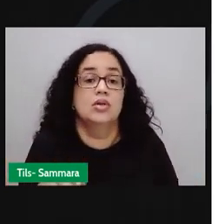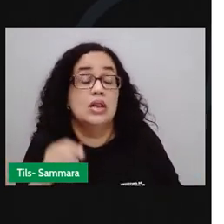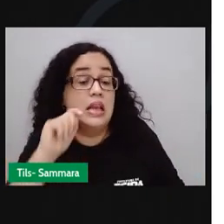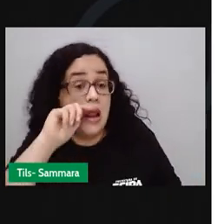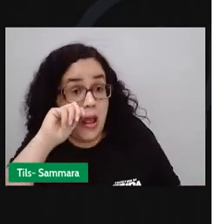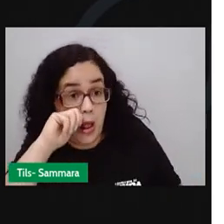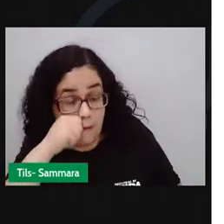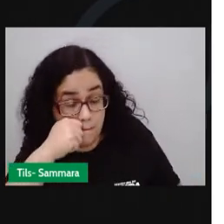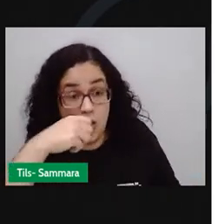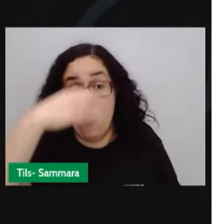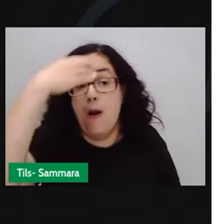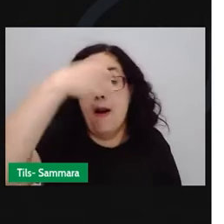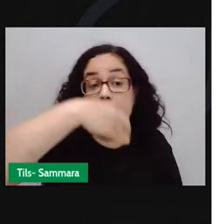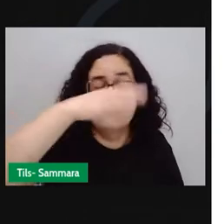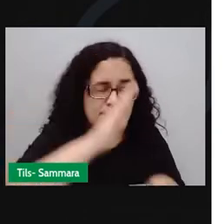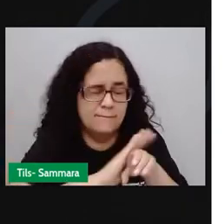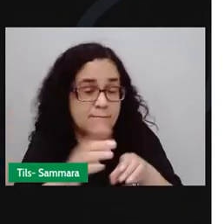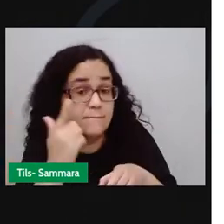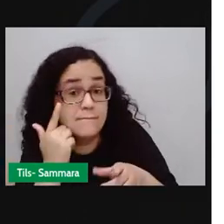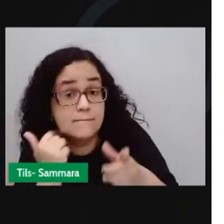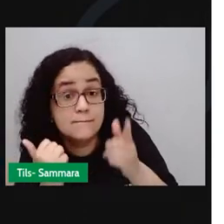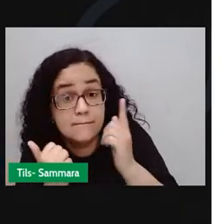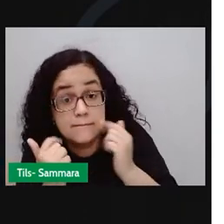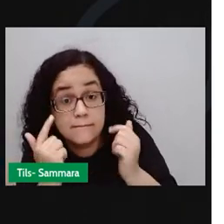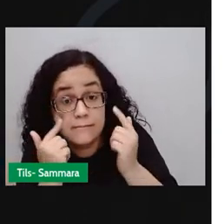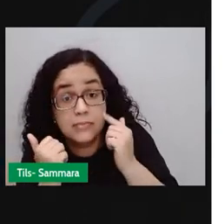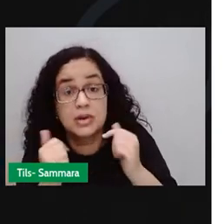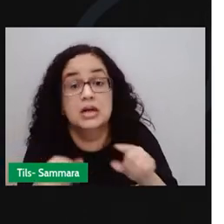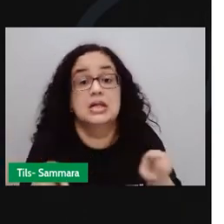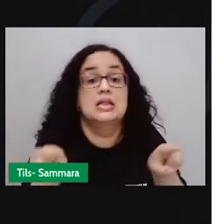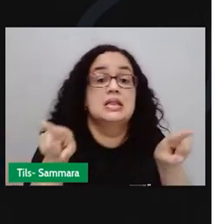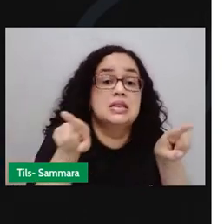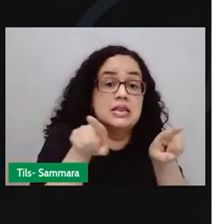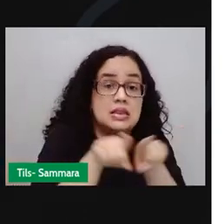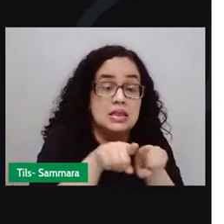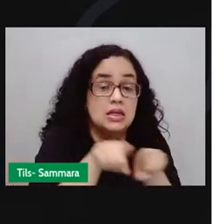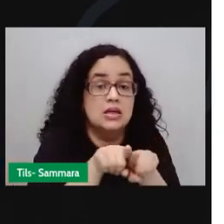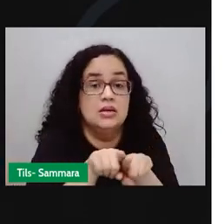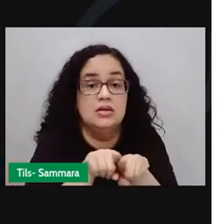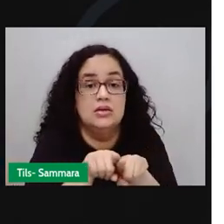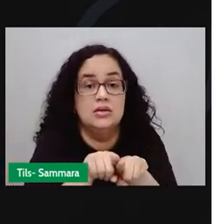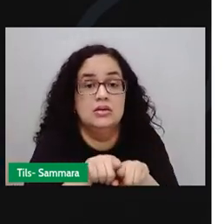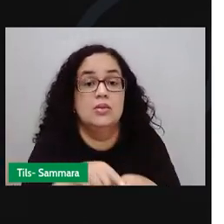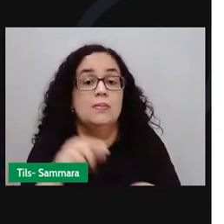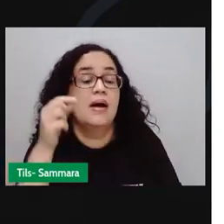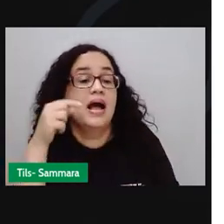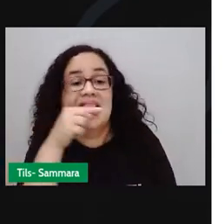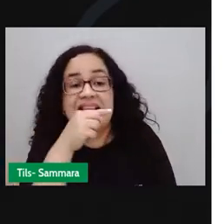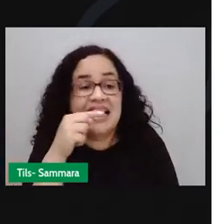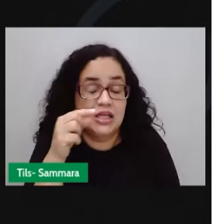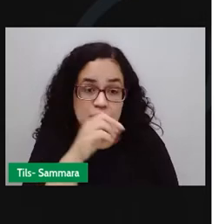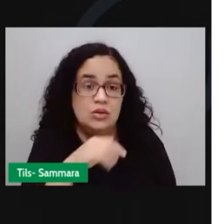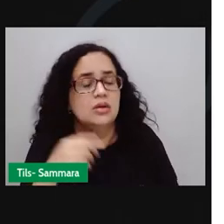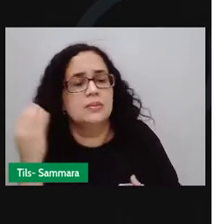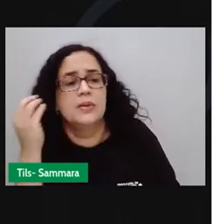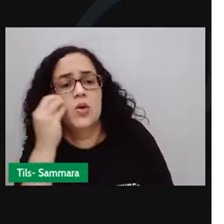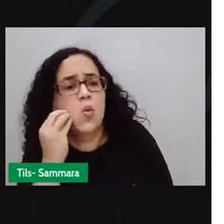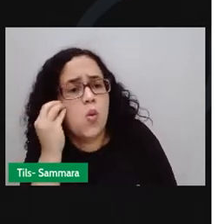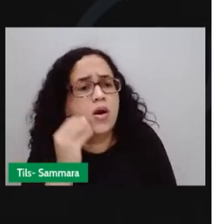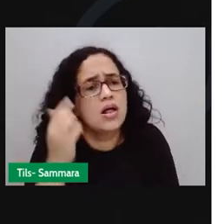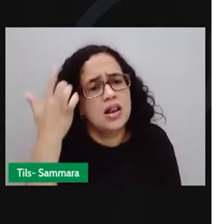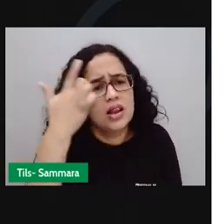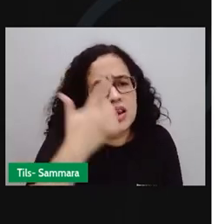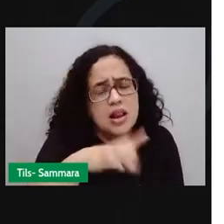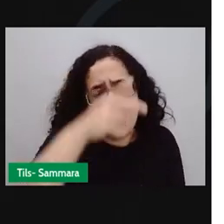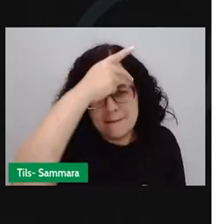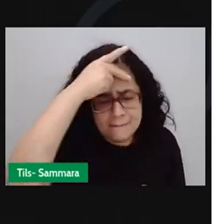a maçã, a cebola e também o palito. Essa experiência pode ser repetida por vocês